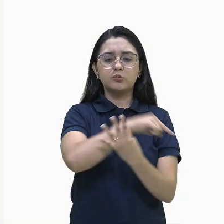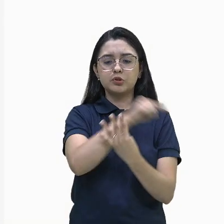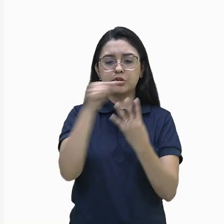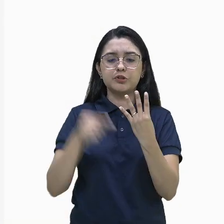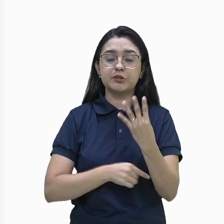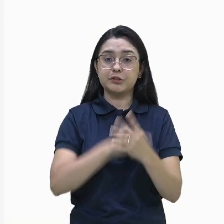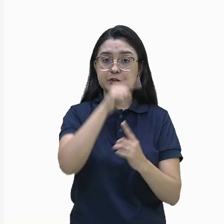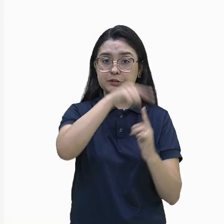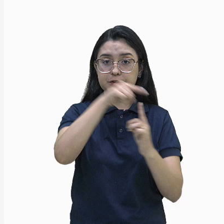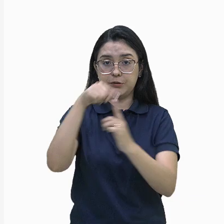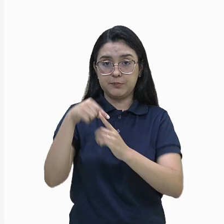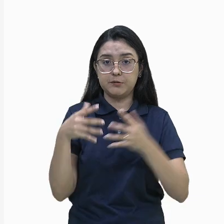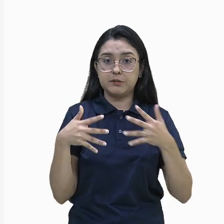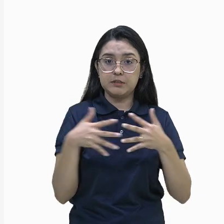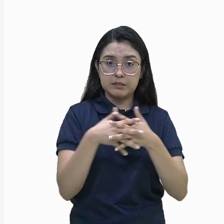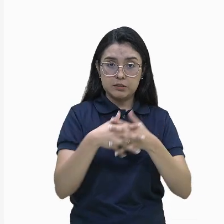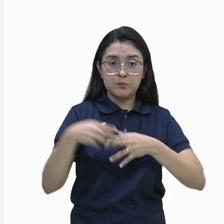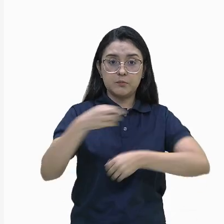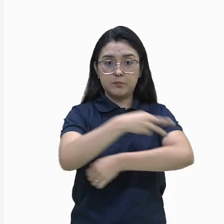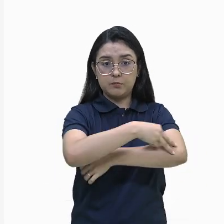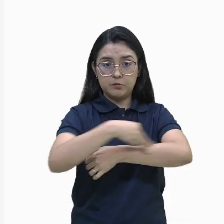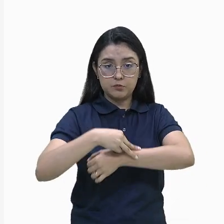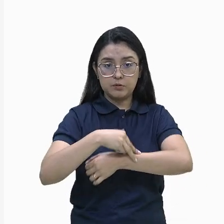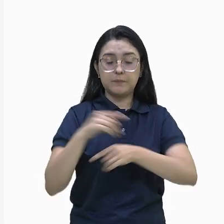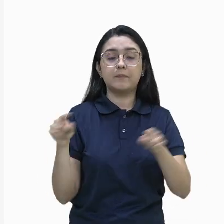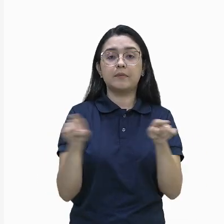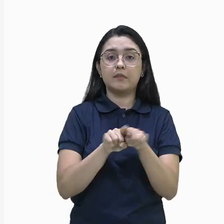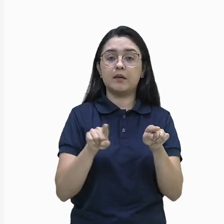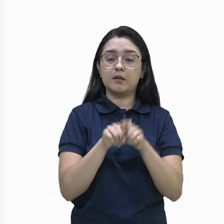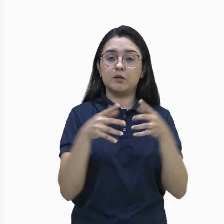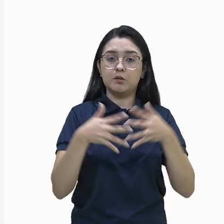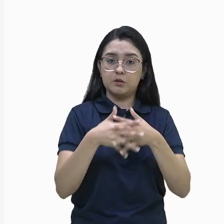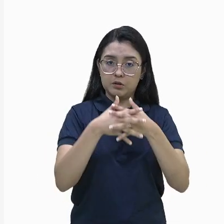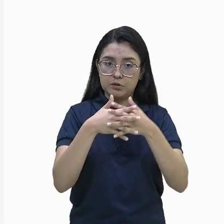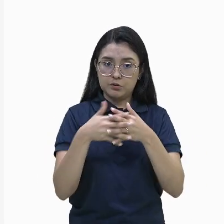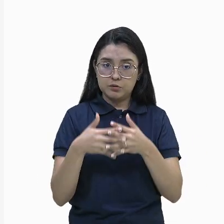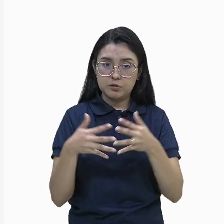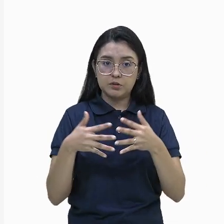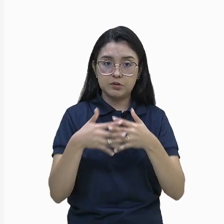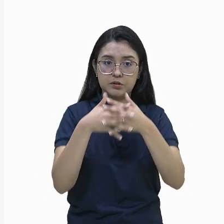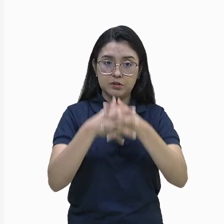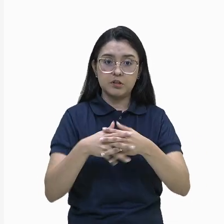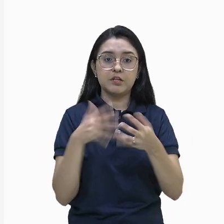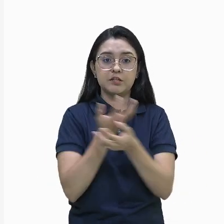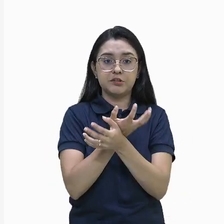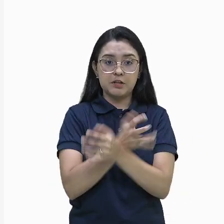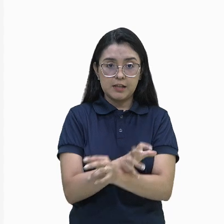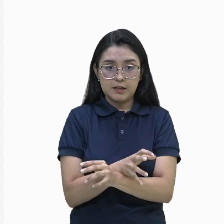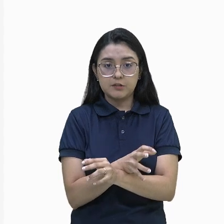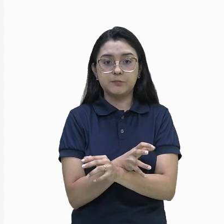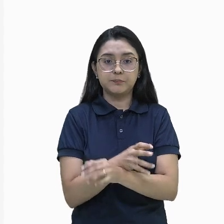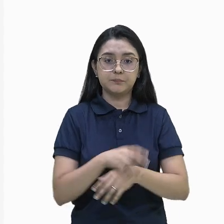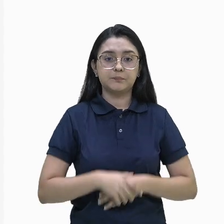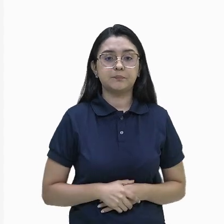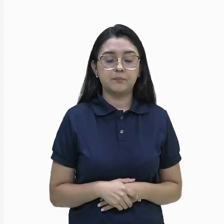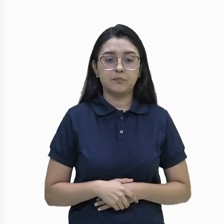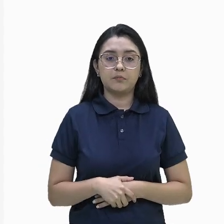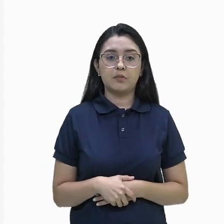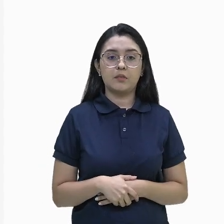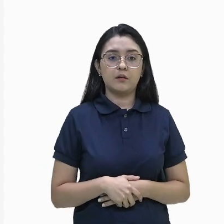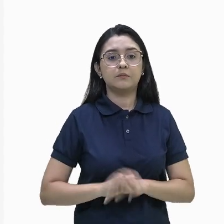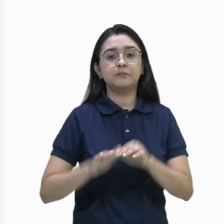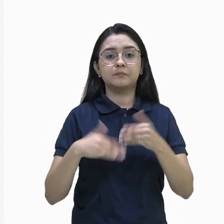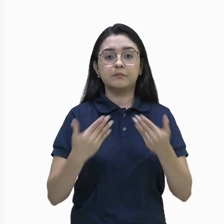muscular, né? Nós temos o tecido muscular estriado esquelético, e aí